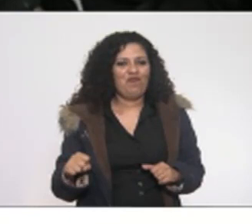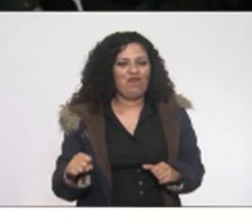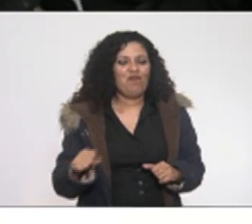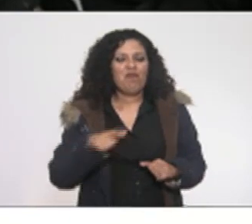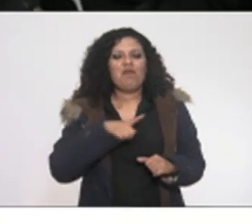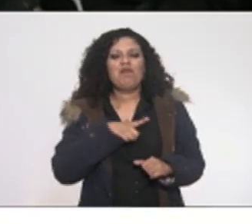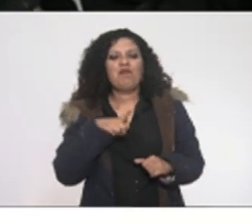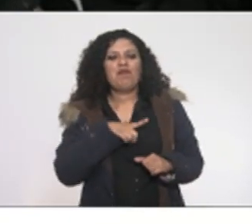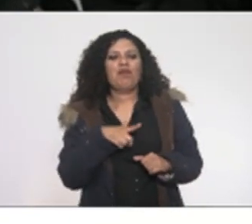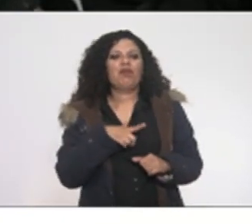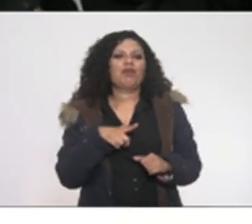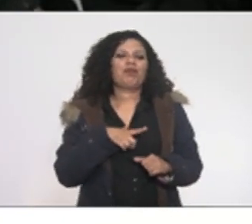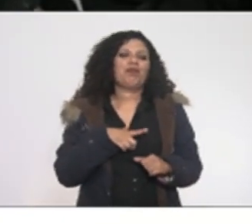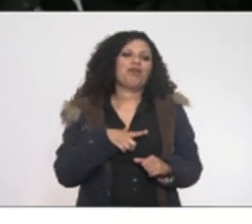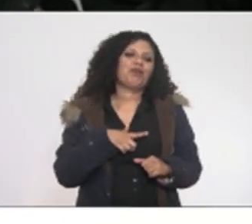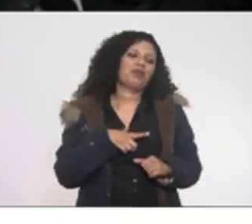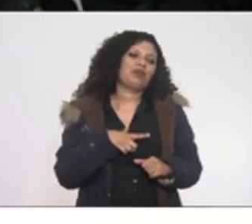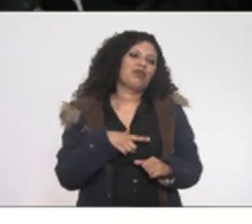de recebimento,